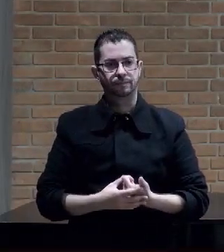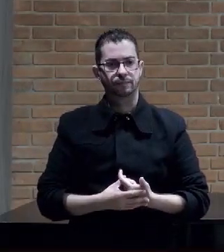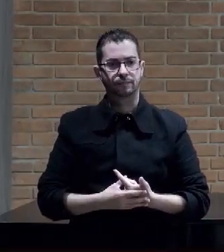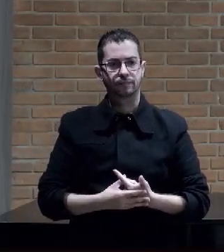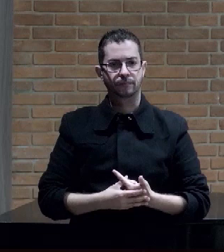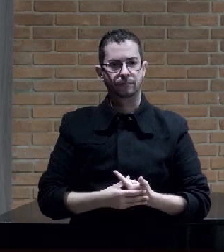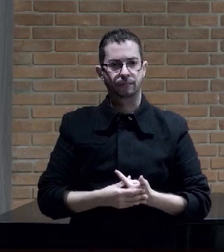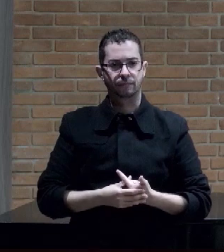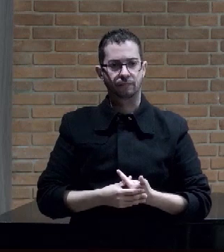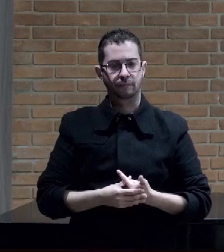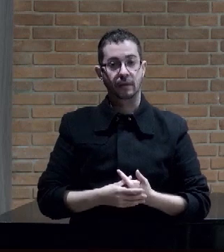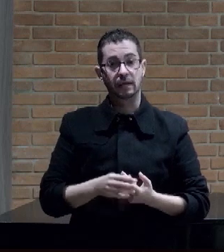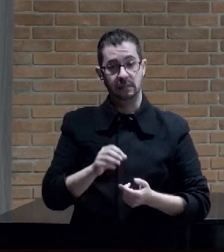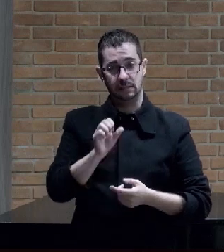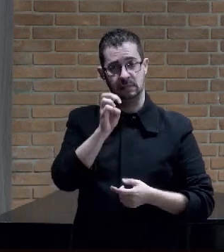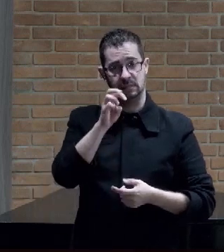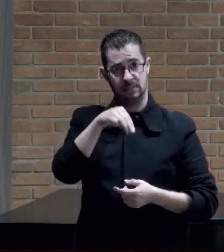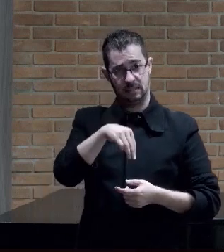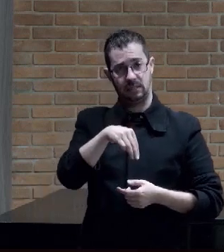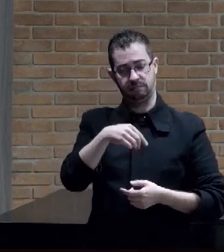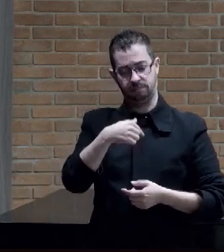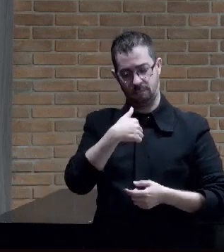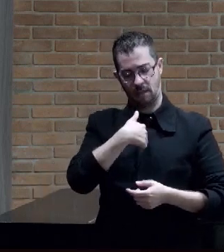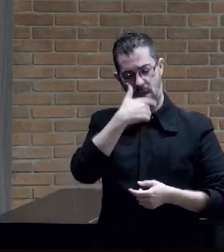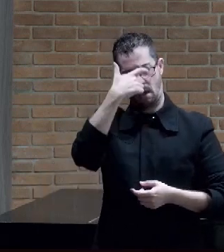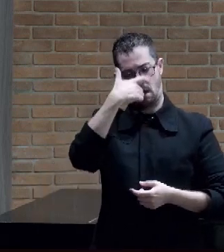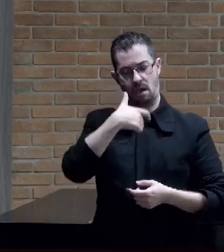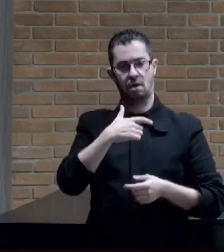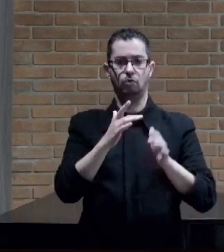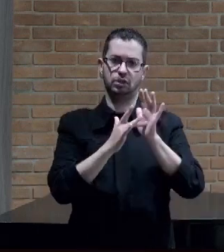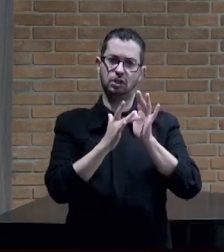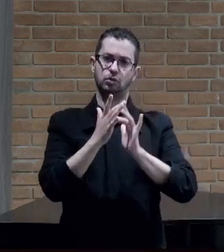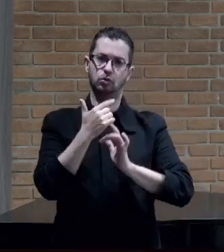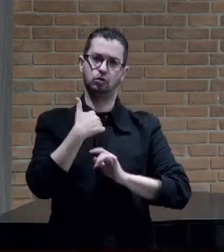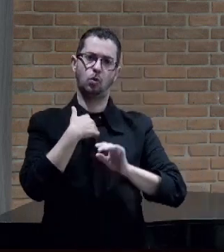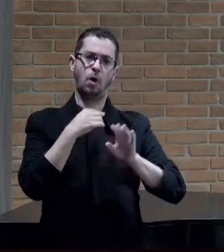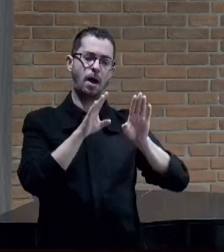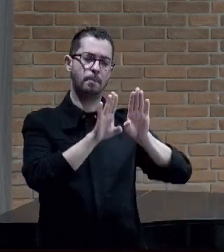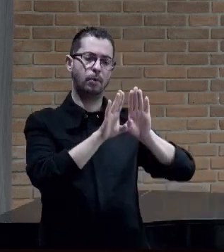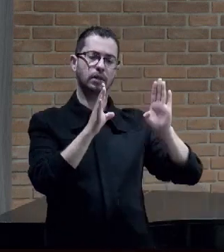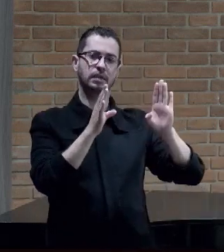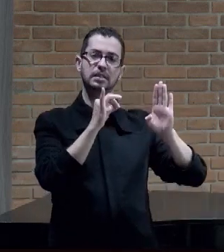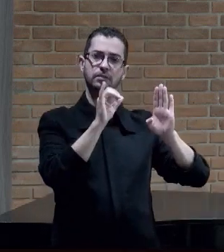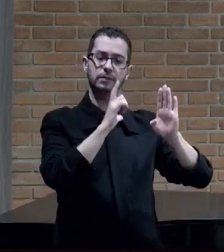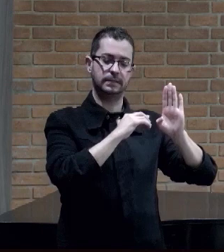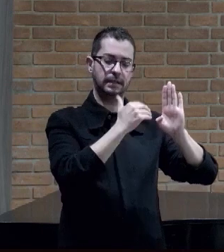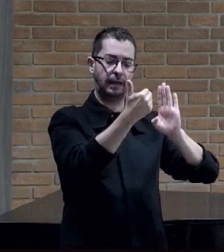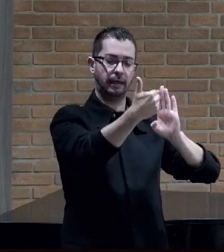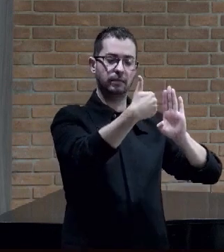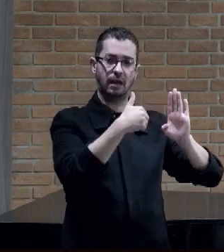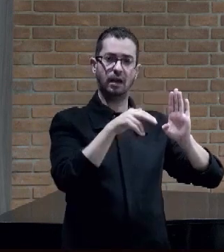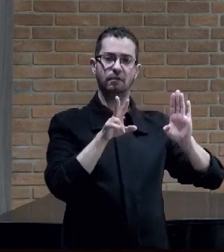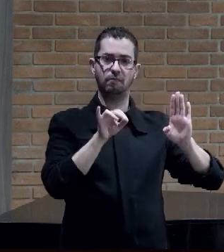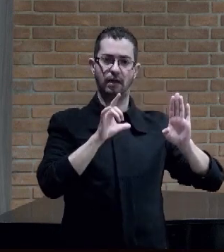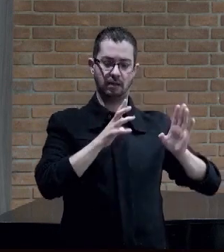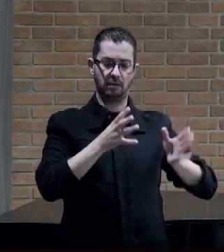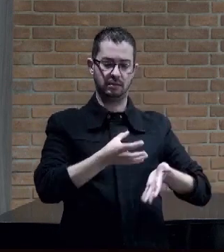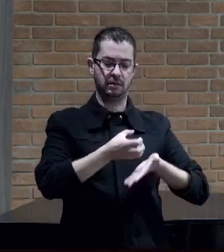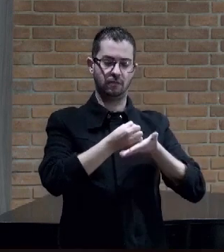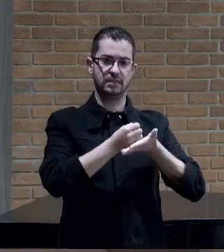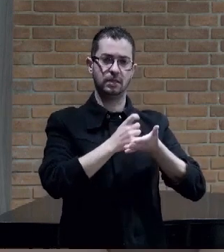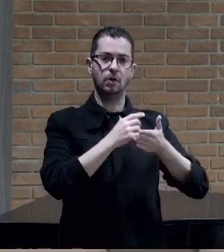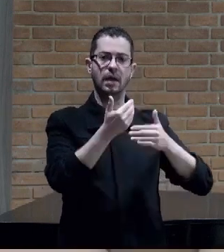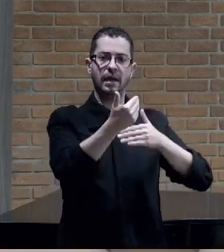Sim, eu sou a porta. Quem entrar por mim será salvo. Entrará e sairá e encontrará